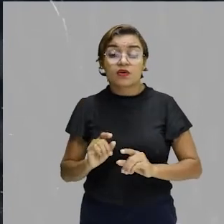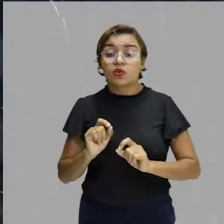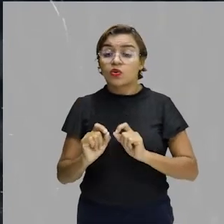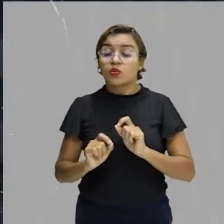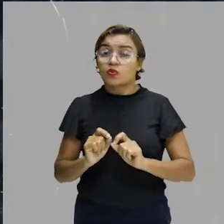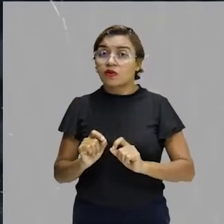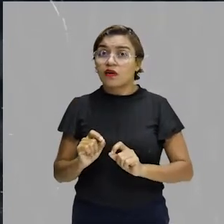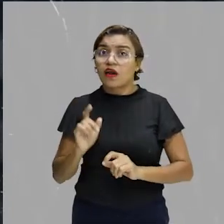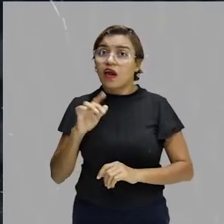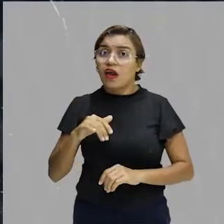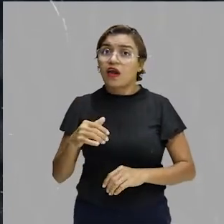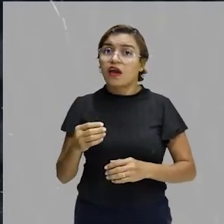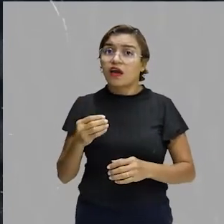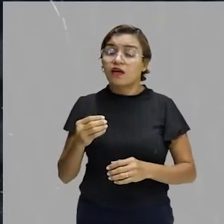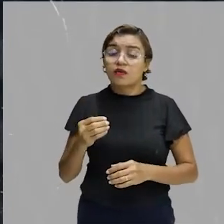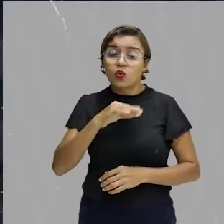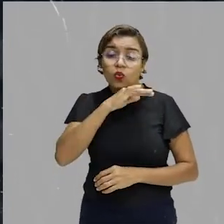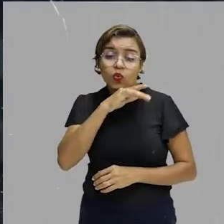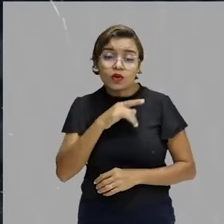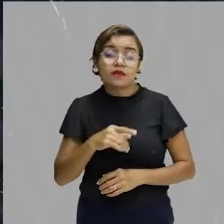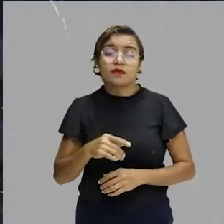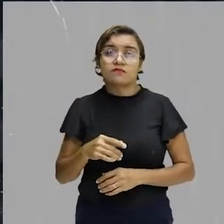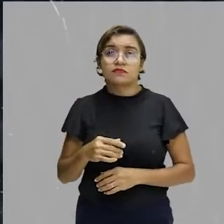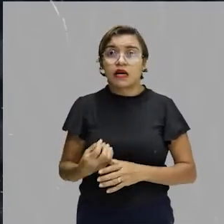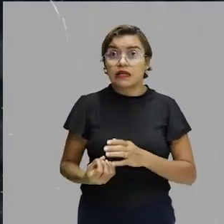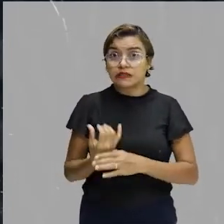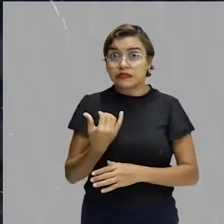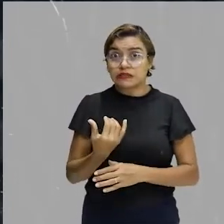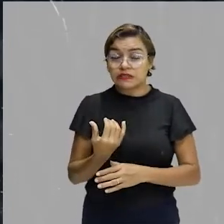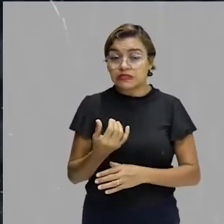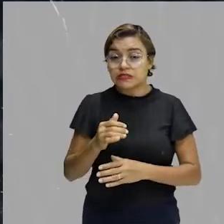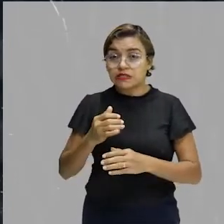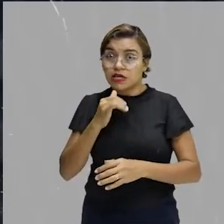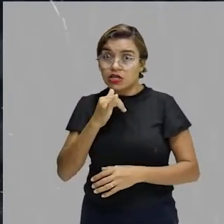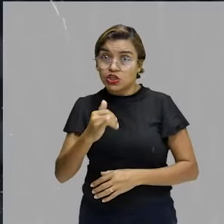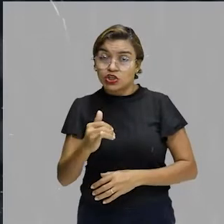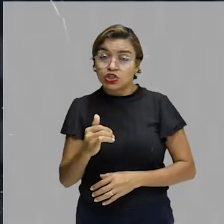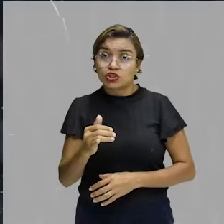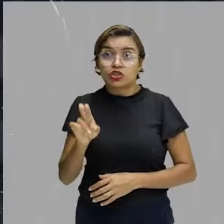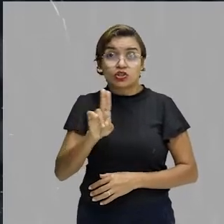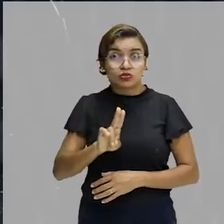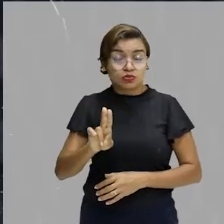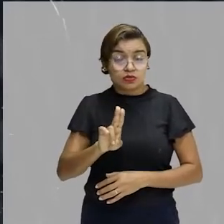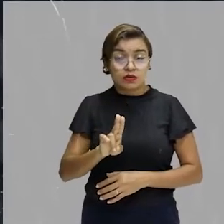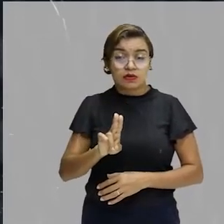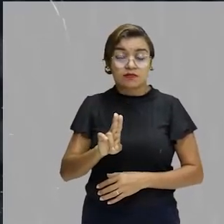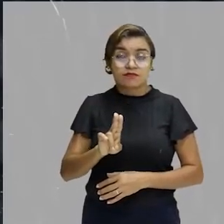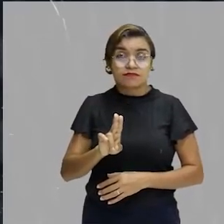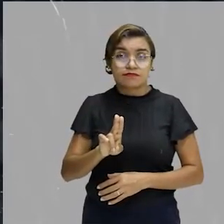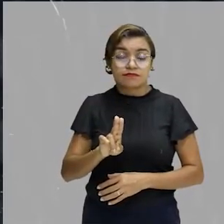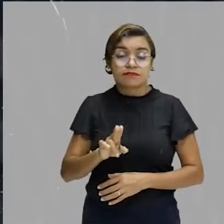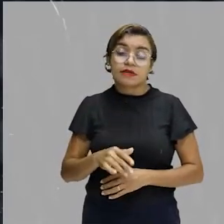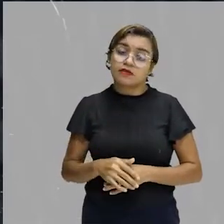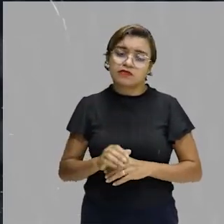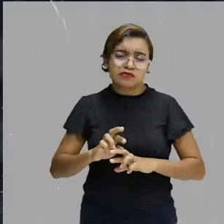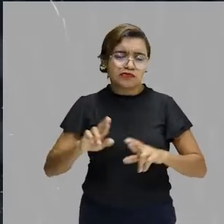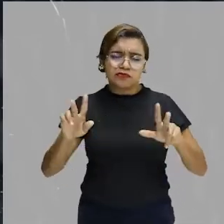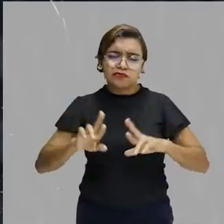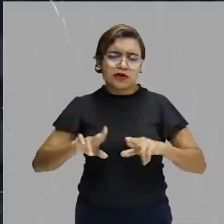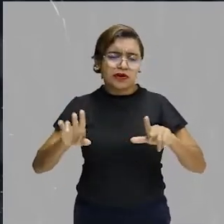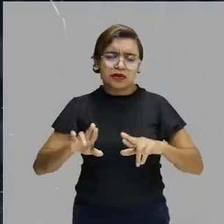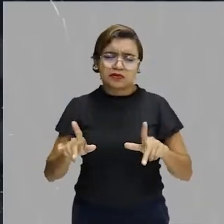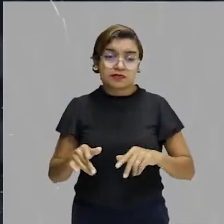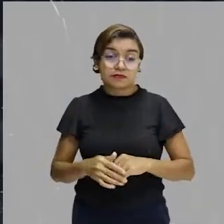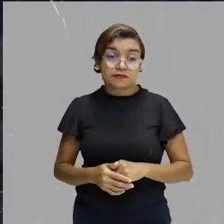grandes desvantagens das energias tradicionais. As energias renováveis, elas querem justamente combater essa característica da fonte